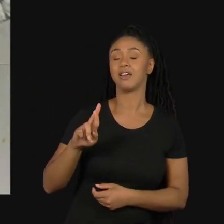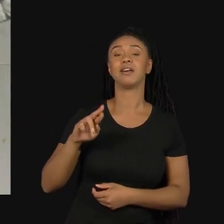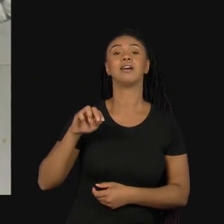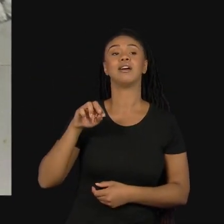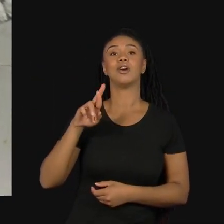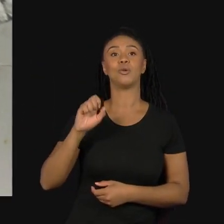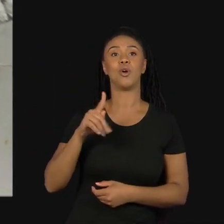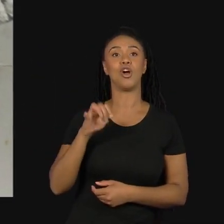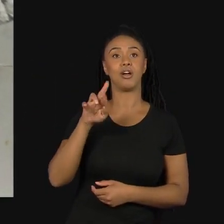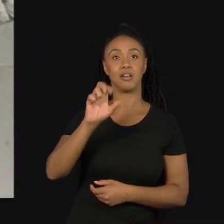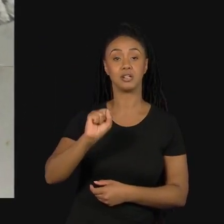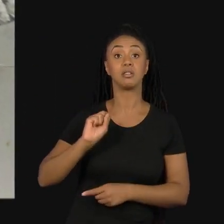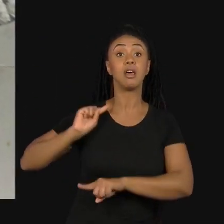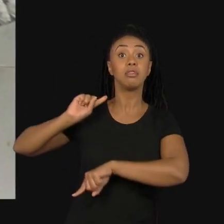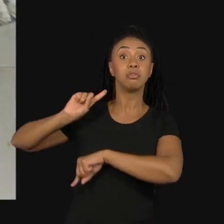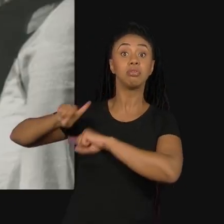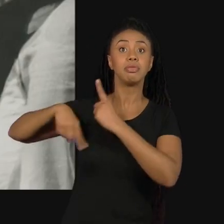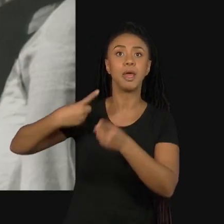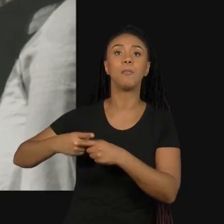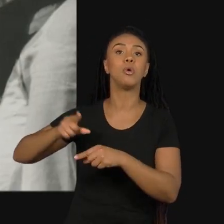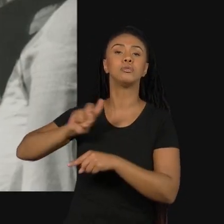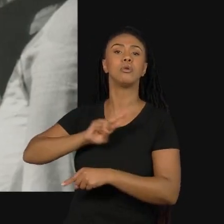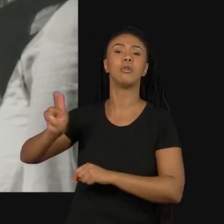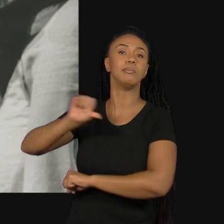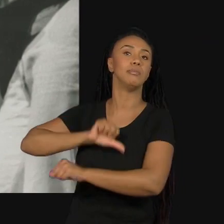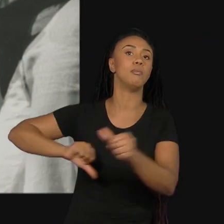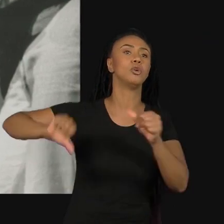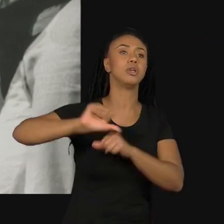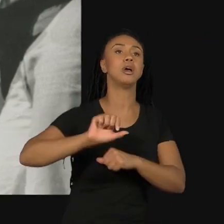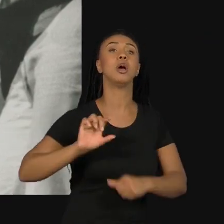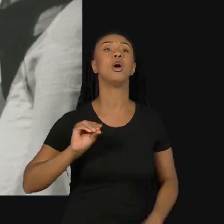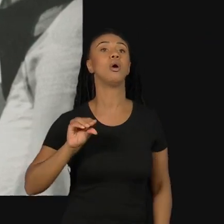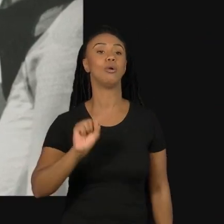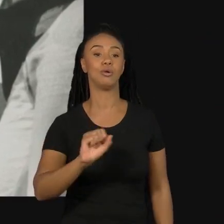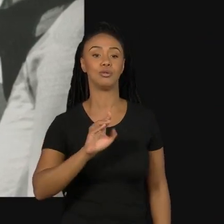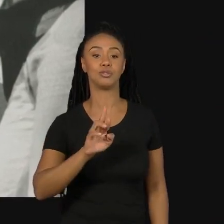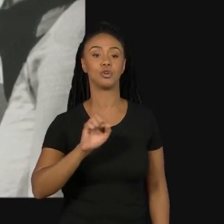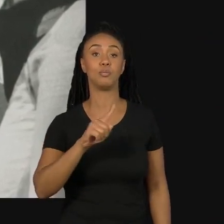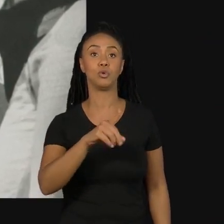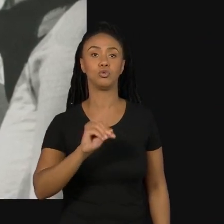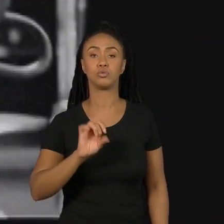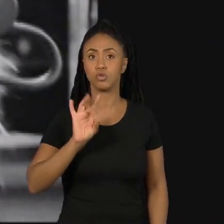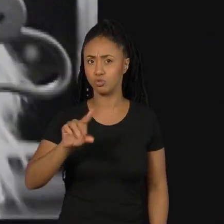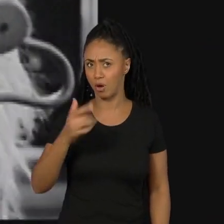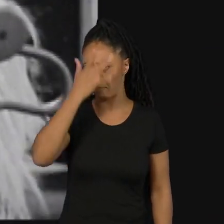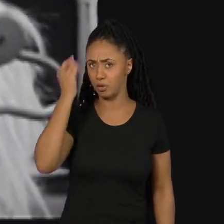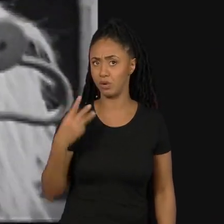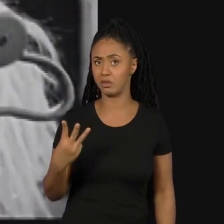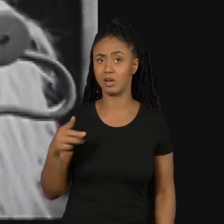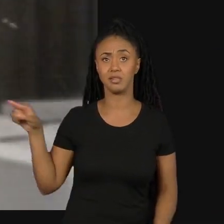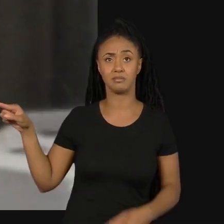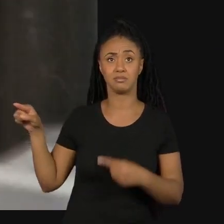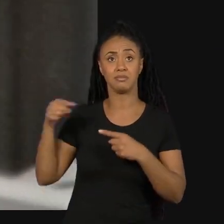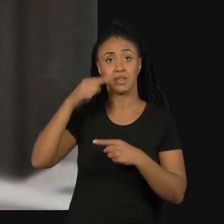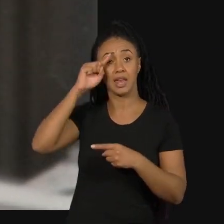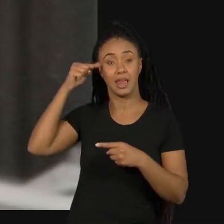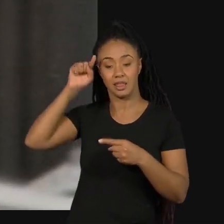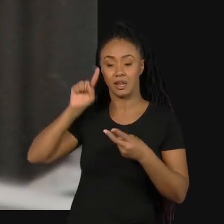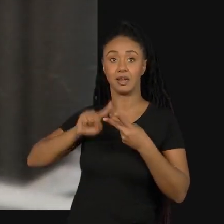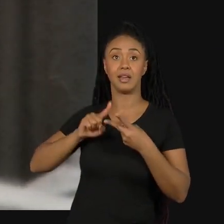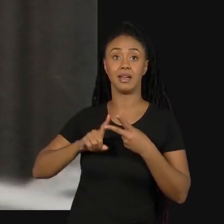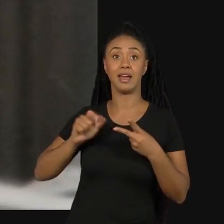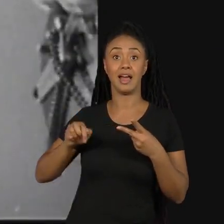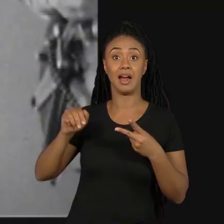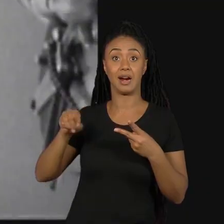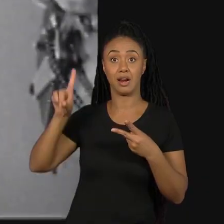de nome para Os Bruxos, da qual faziam parte apenas 3 integrantes: Rita Lee, Arnaldo Batista